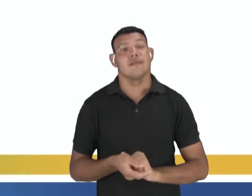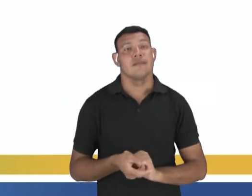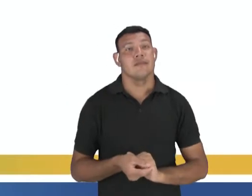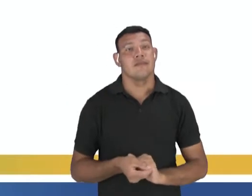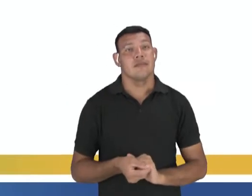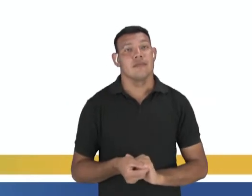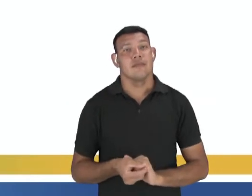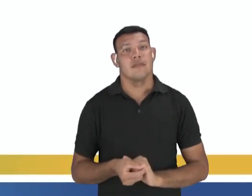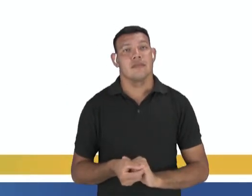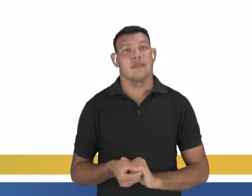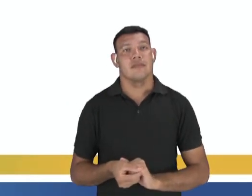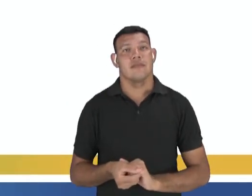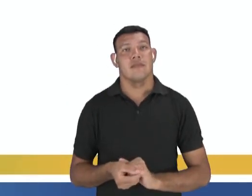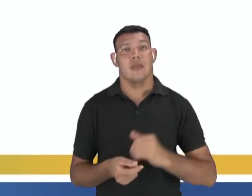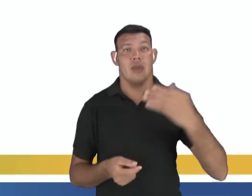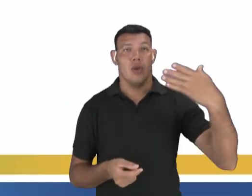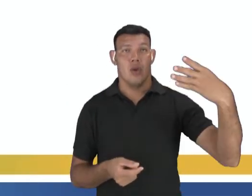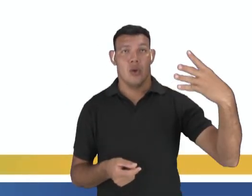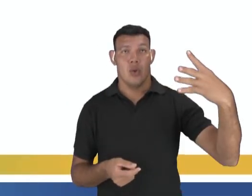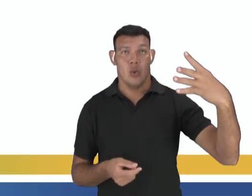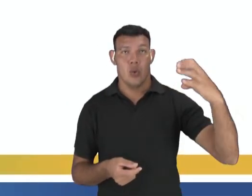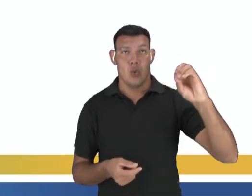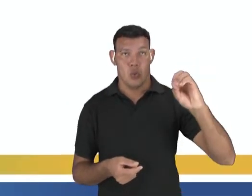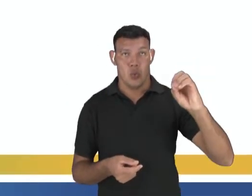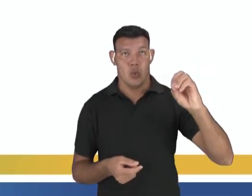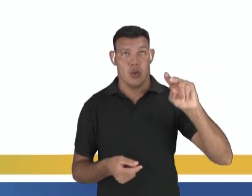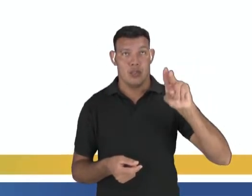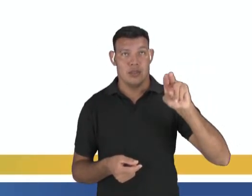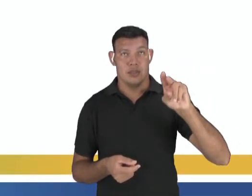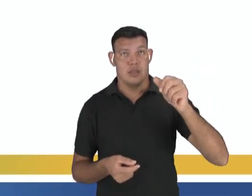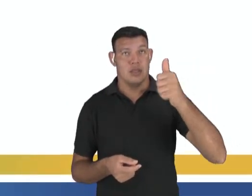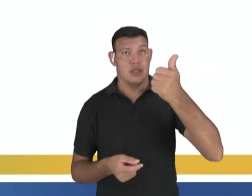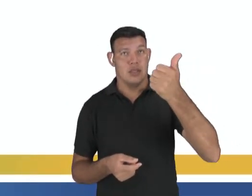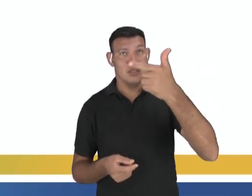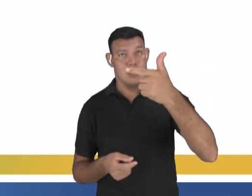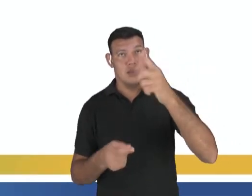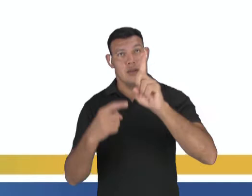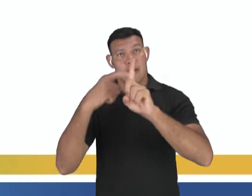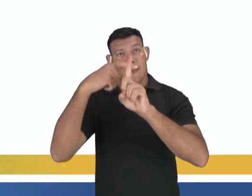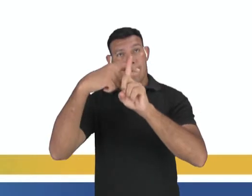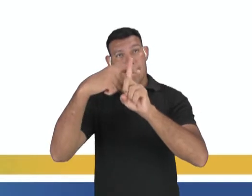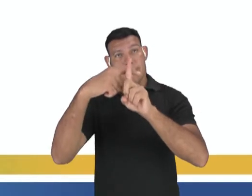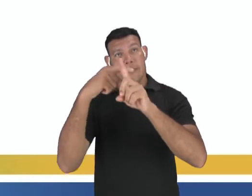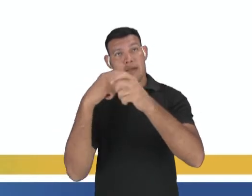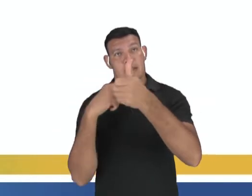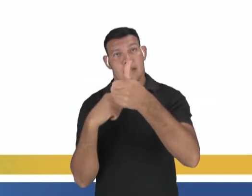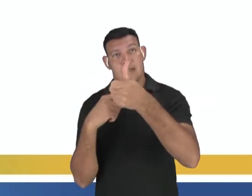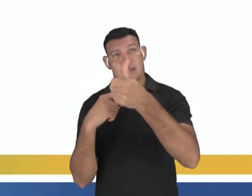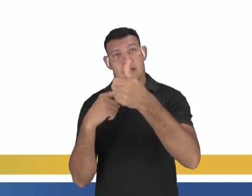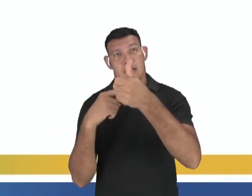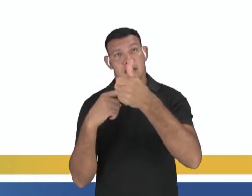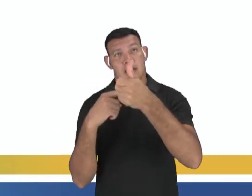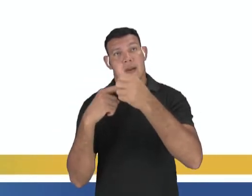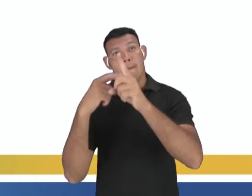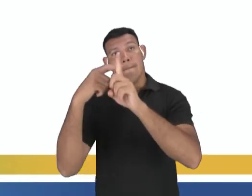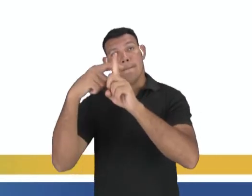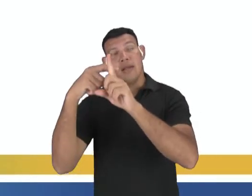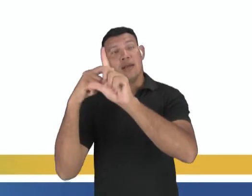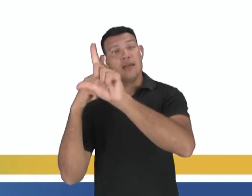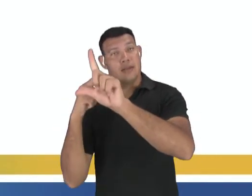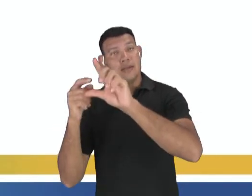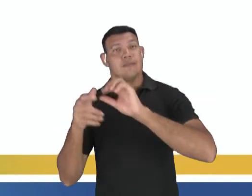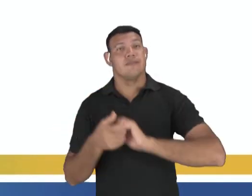40 vai ser igual a 12 mais 6 mais L. Por quê? Porque esse perímetro 40 ele veio da soma dos lados do triângulo. E